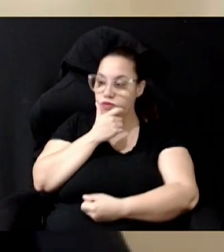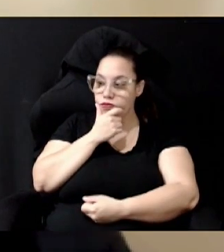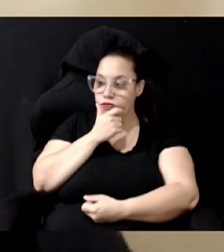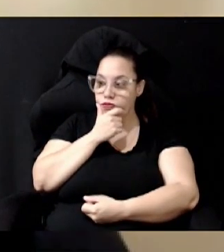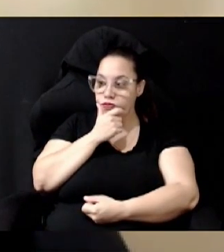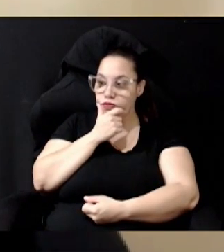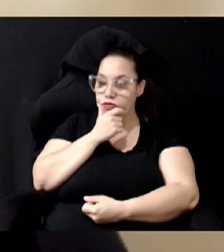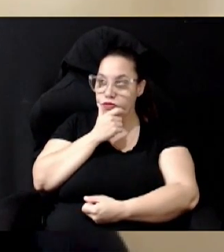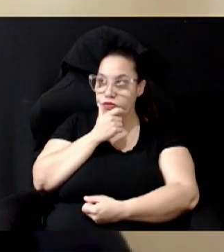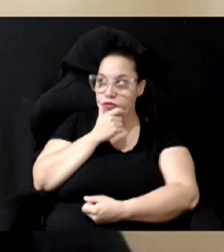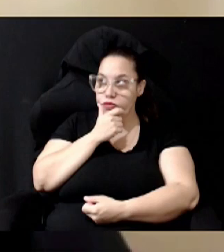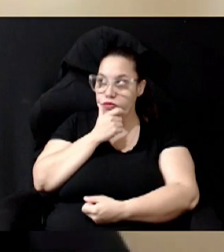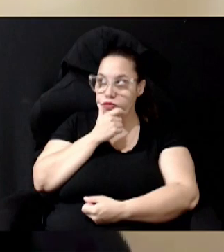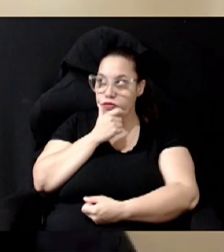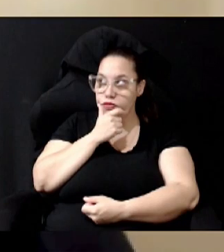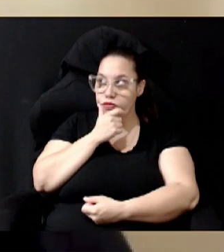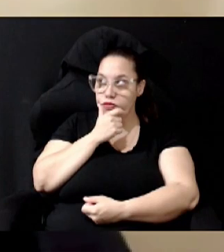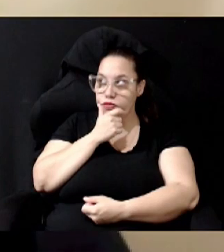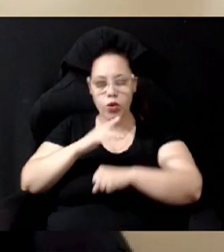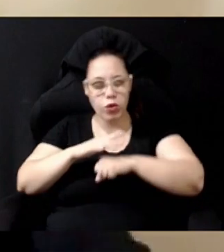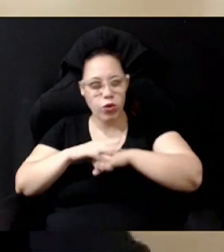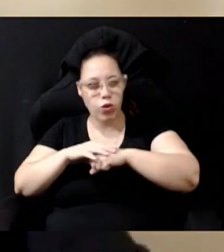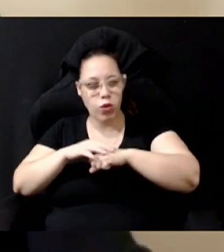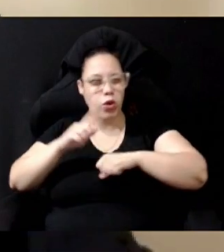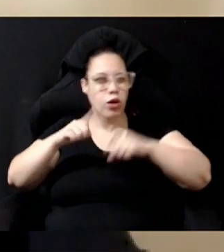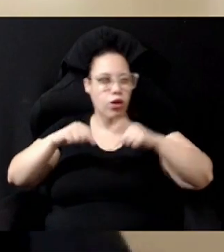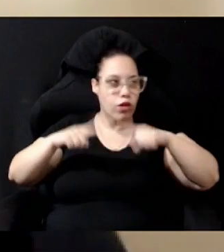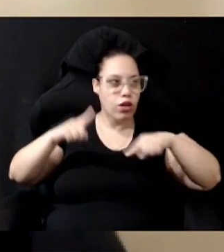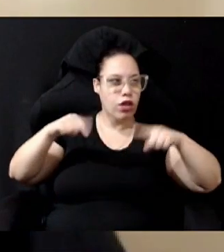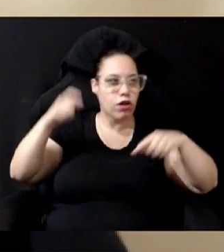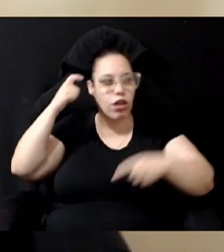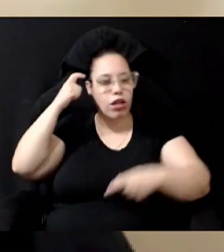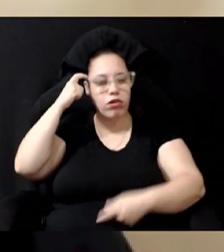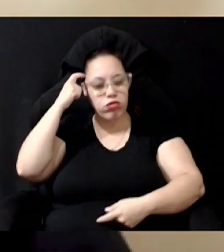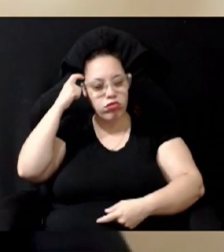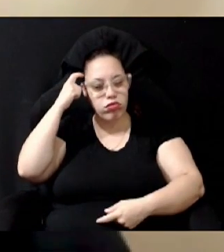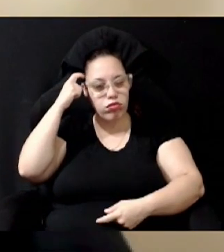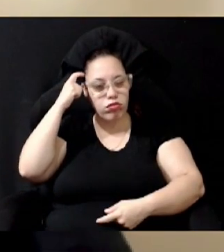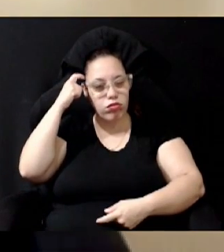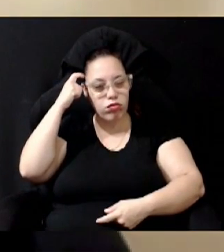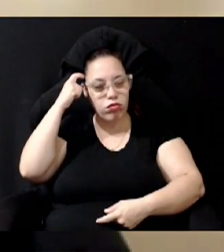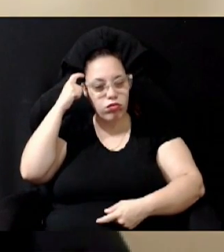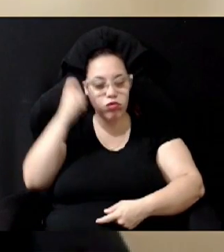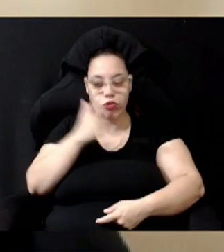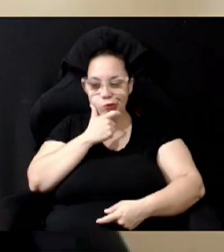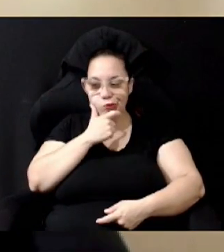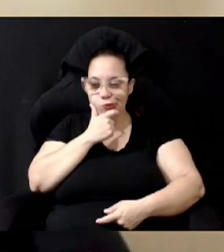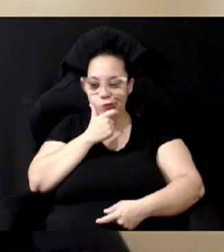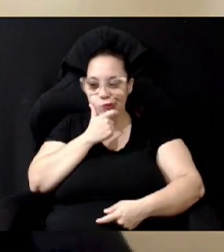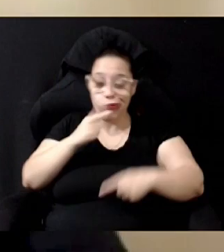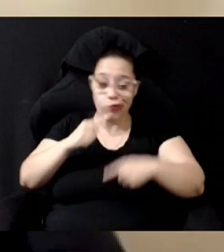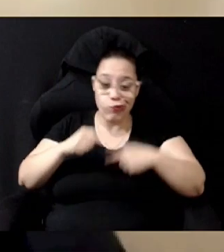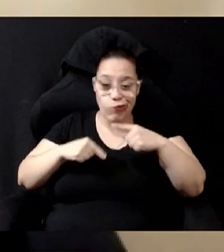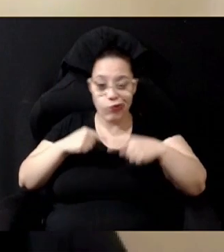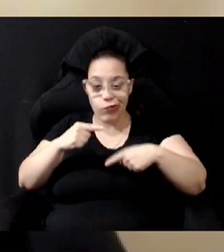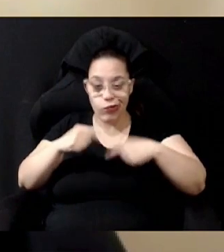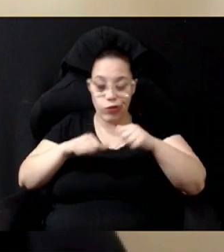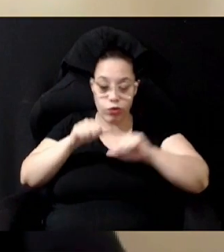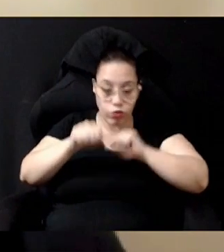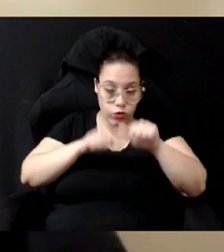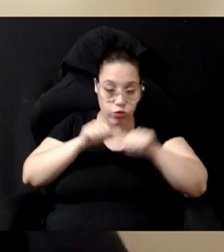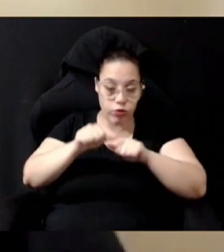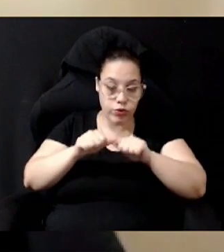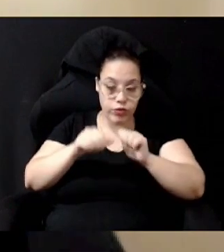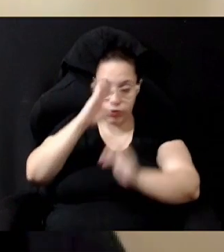Nossa, como as doenças são diversificadas, são várias doenças, várias alterações, os fatores de risco são um